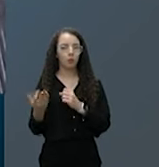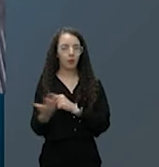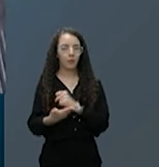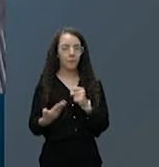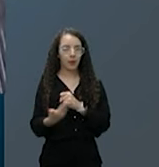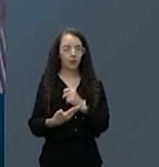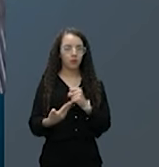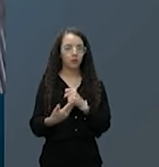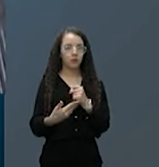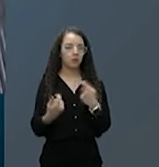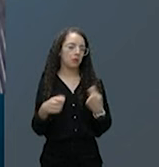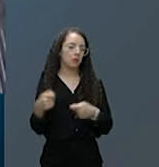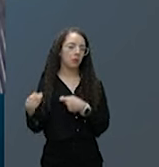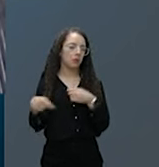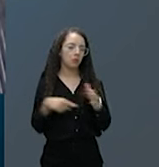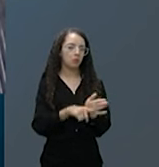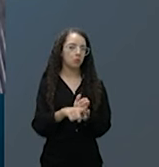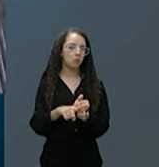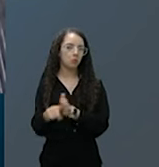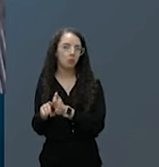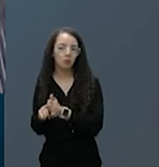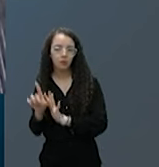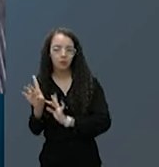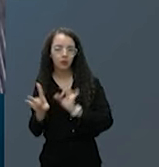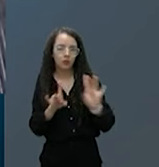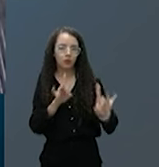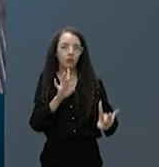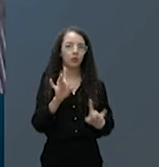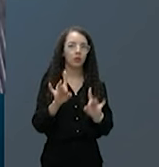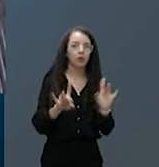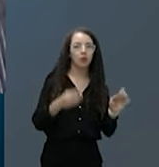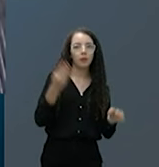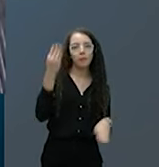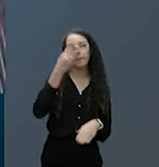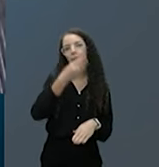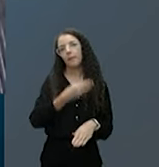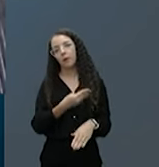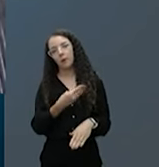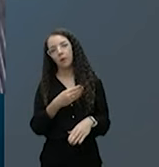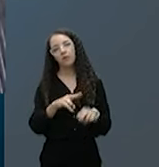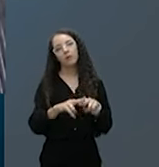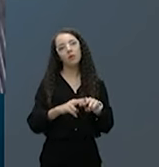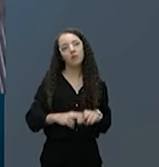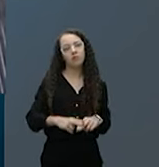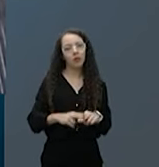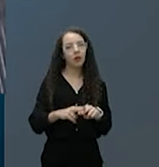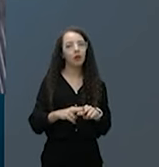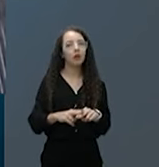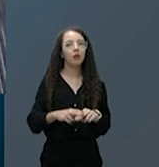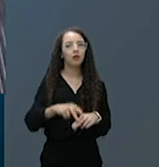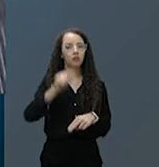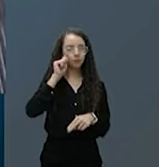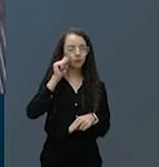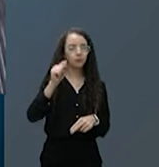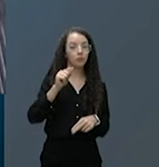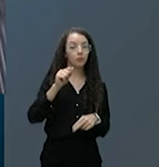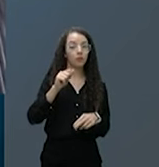exame pormenorizado de cada alegação ou prova trazida pelas partes. Tampouco que